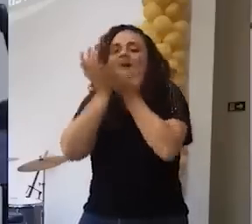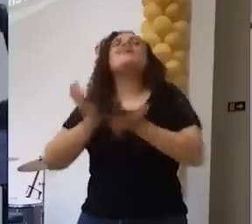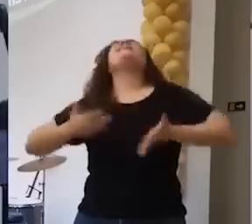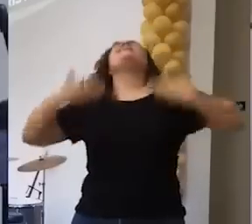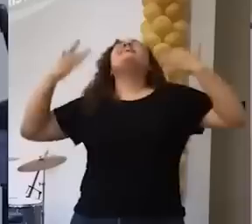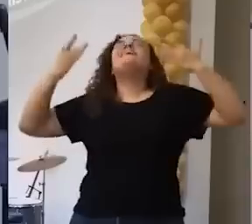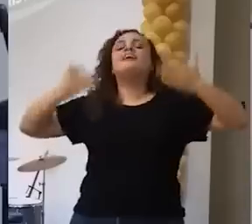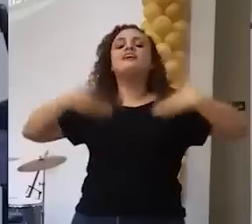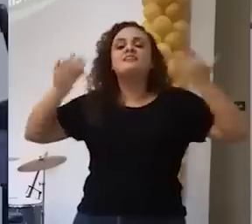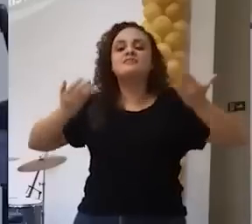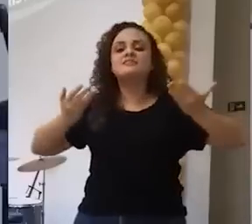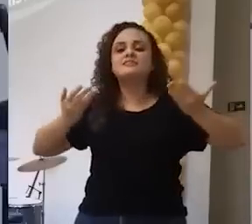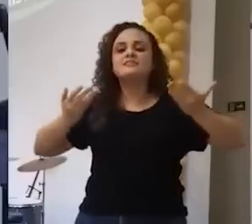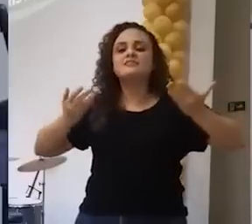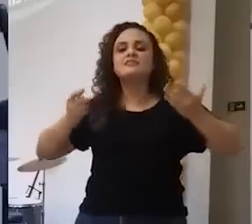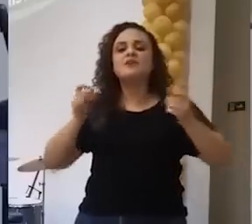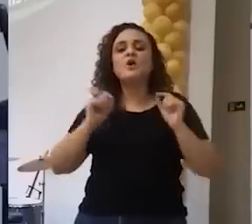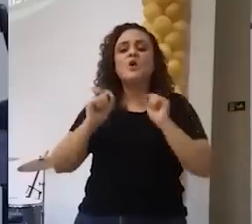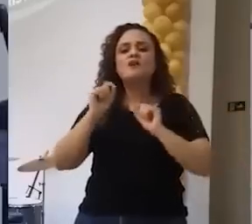Basta você olhar para alguns semblantes.